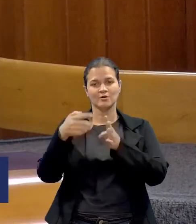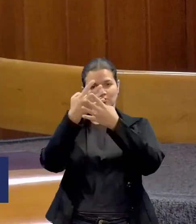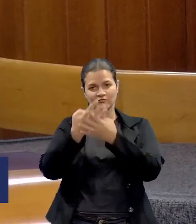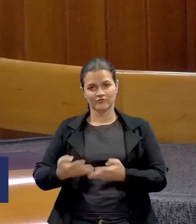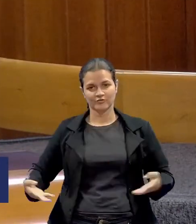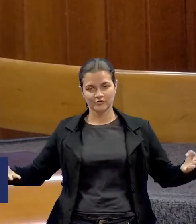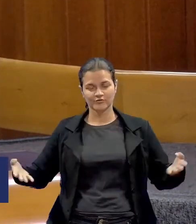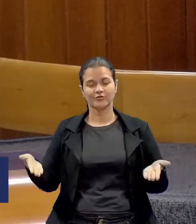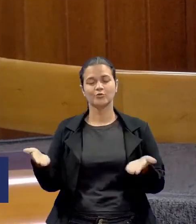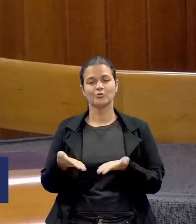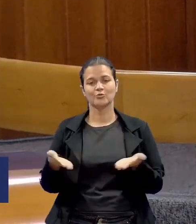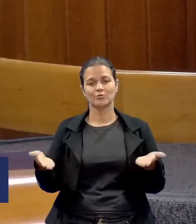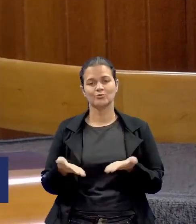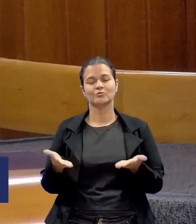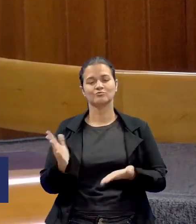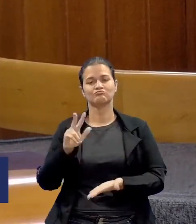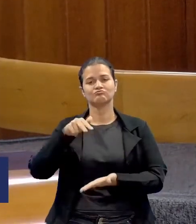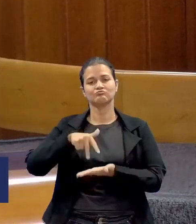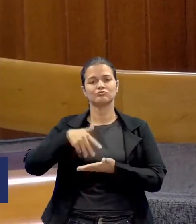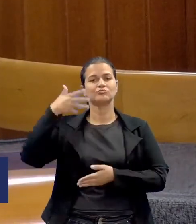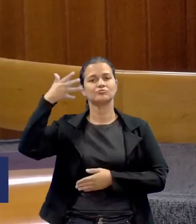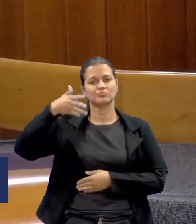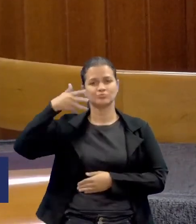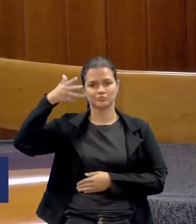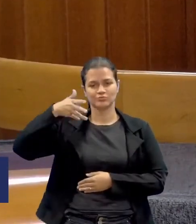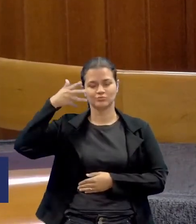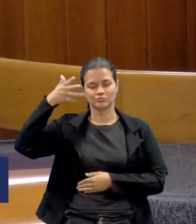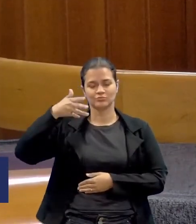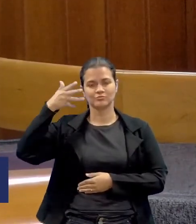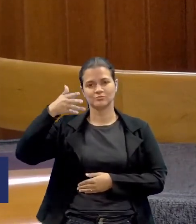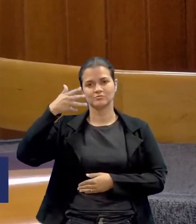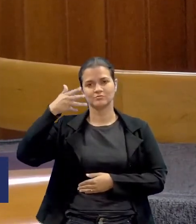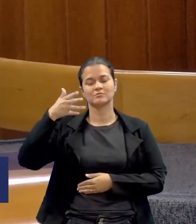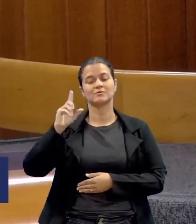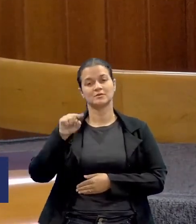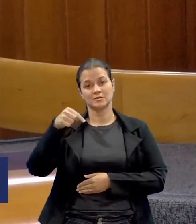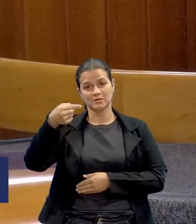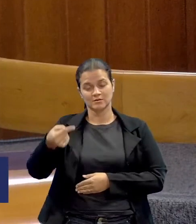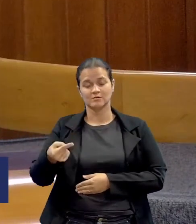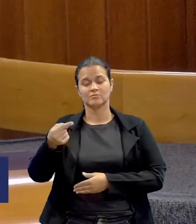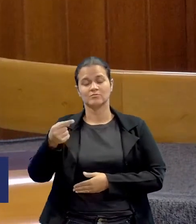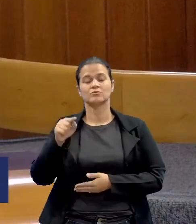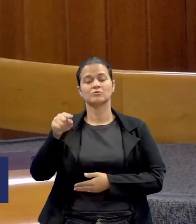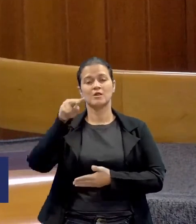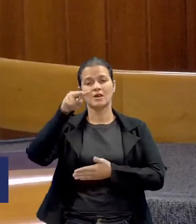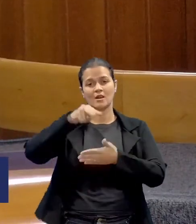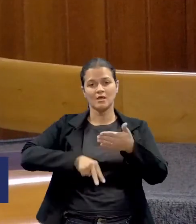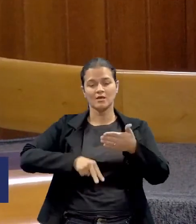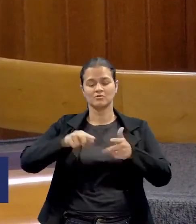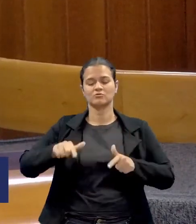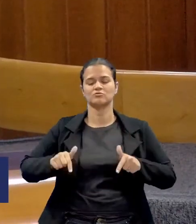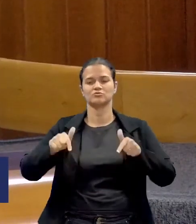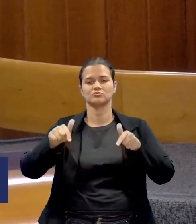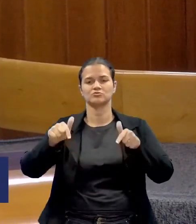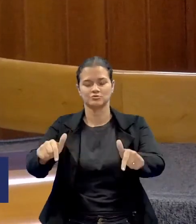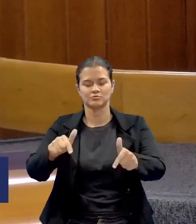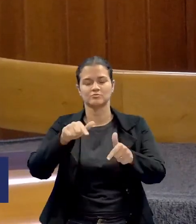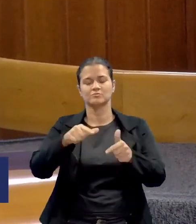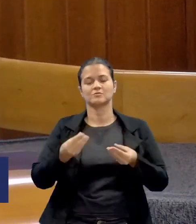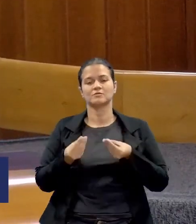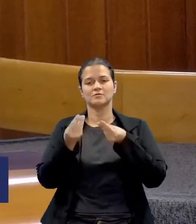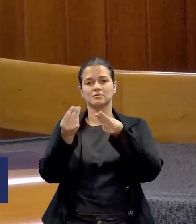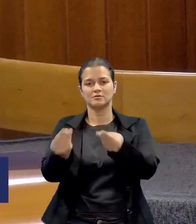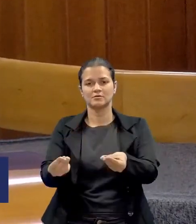sessão solene, para fazer o seu pronunciamento e, em seguida, fazer a leitura do diploma que concede